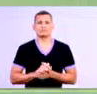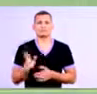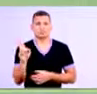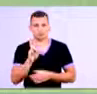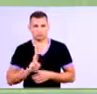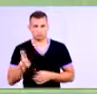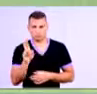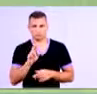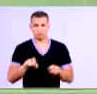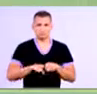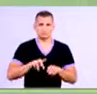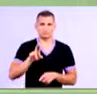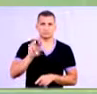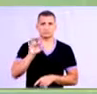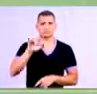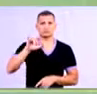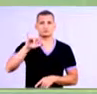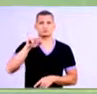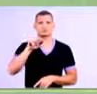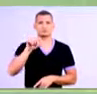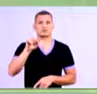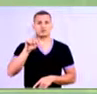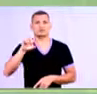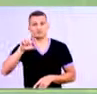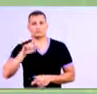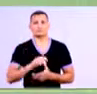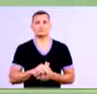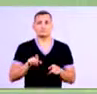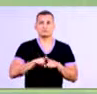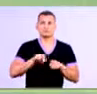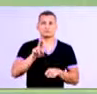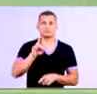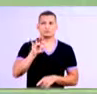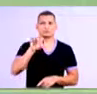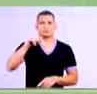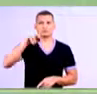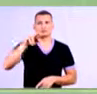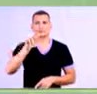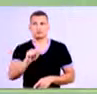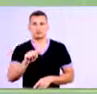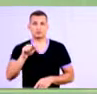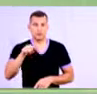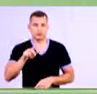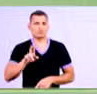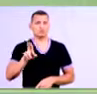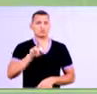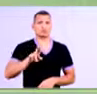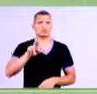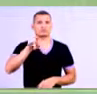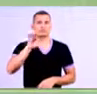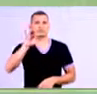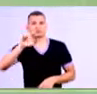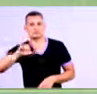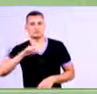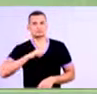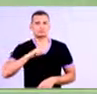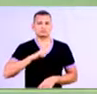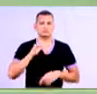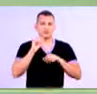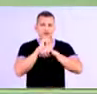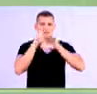ser utilizável e ser ubíqua, ou seja, ser útil. Tem função clara,